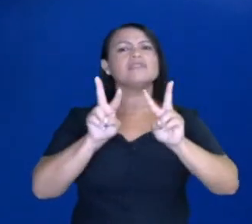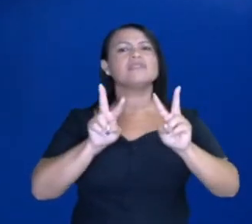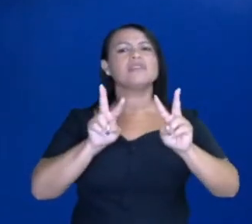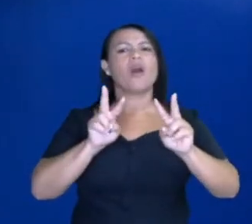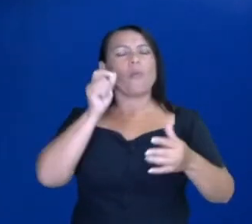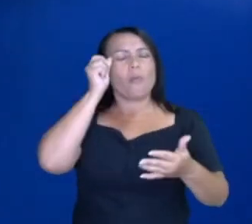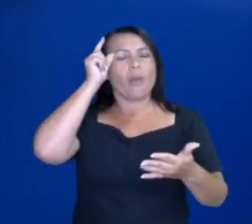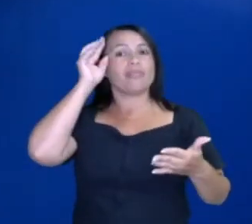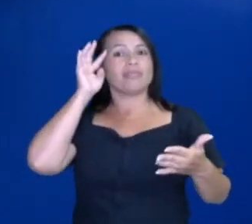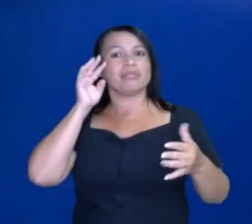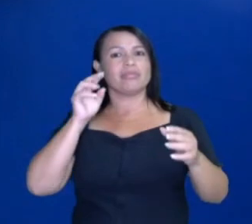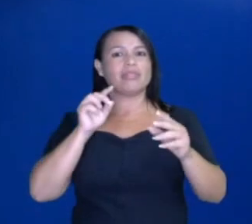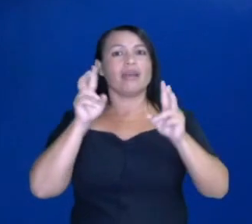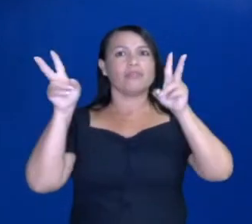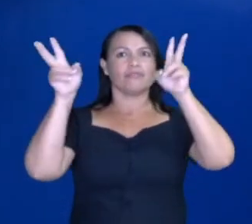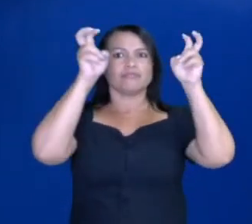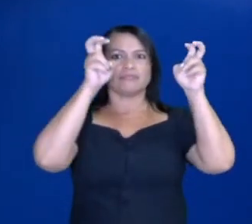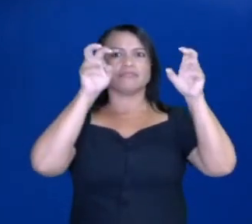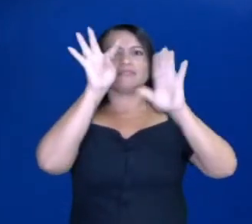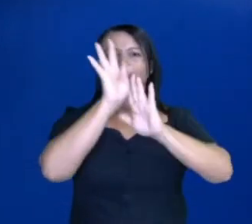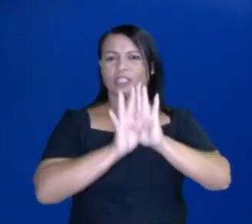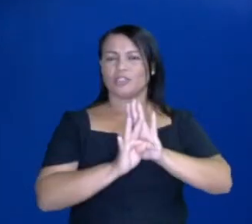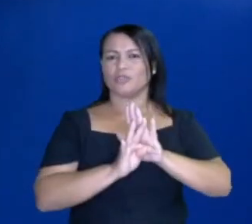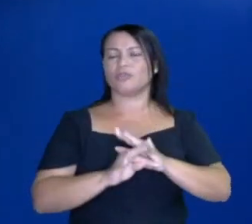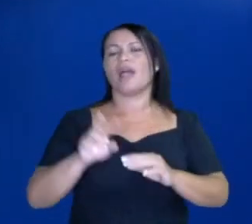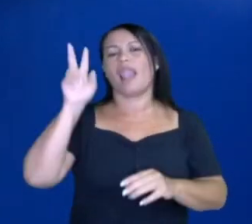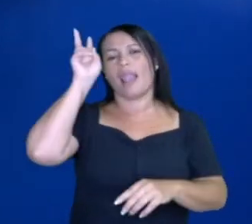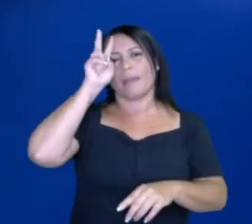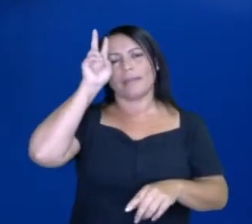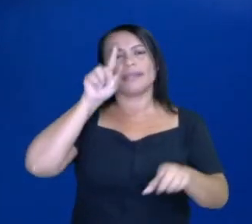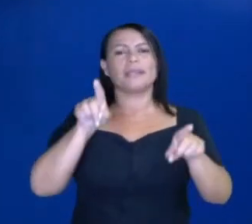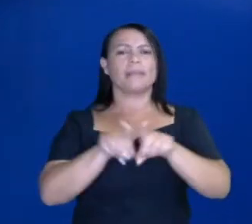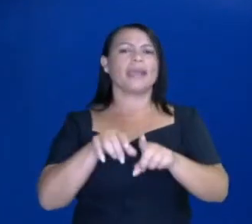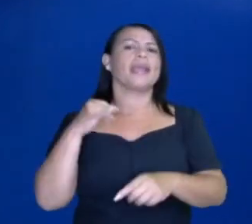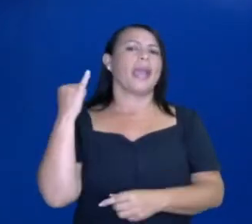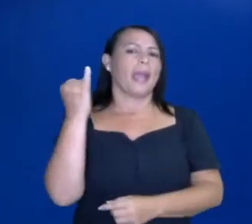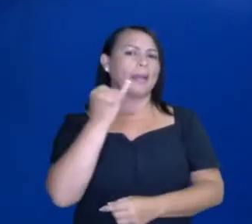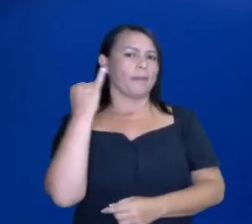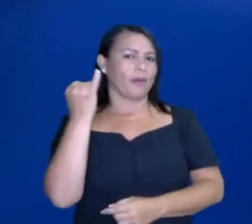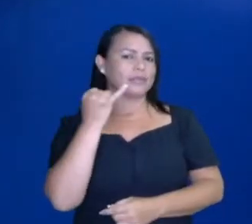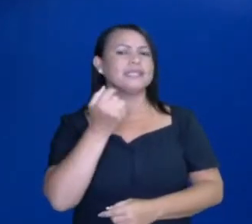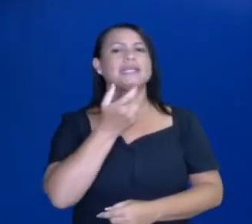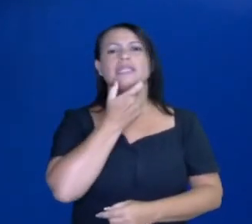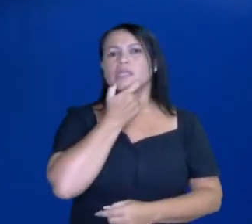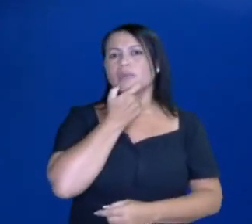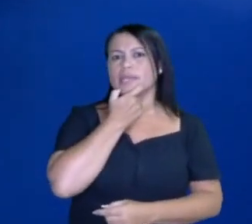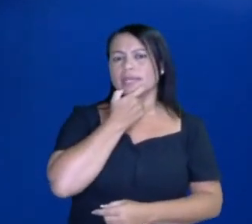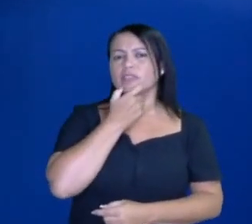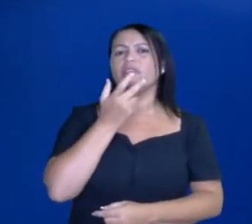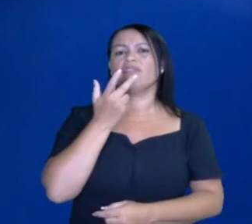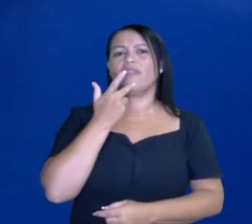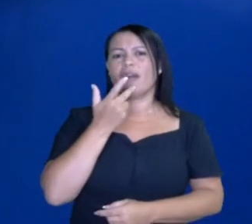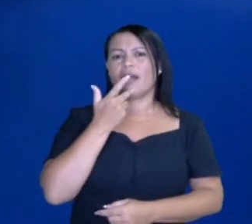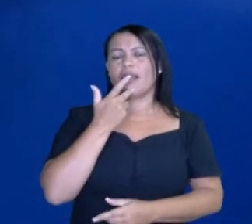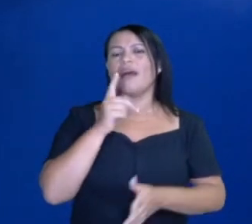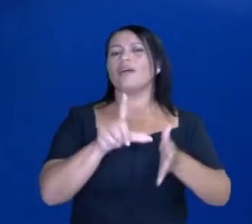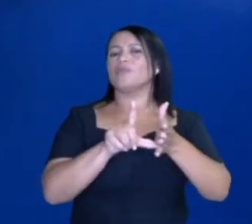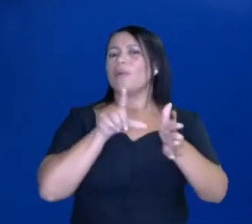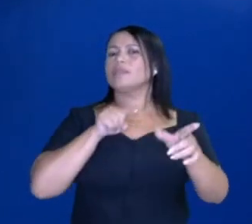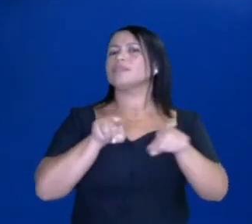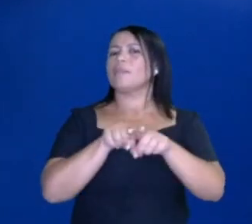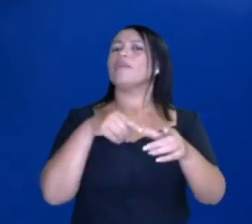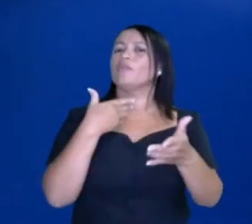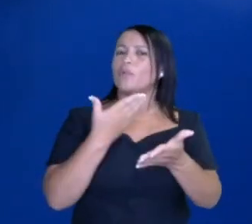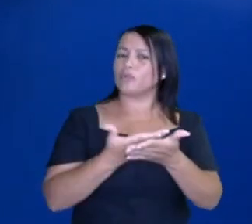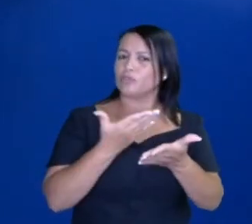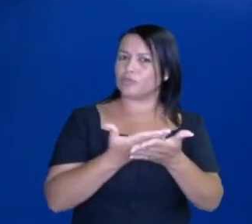ter uma ideia central do texto. Lembrando que é muito importante, viu, a língua inglesa, como eu já havia falado. Então, vamos